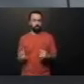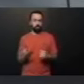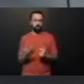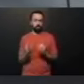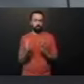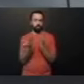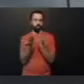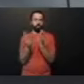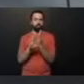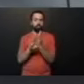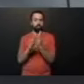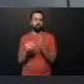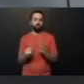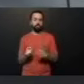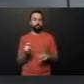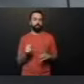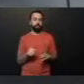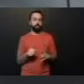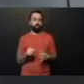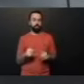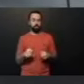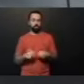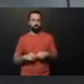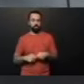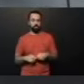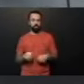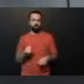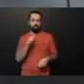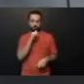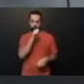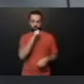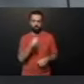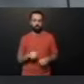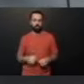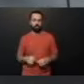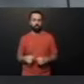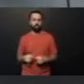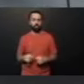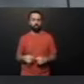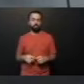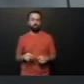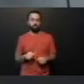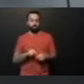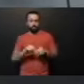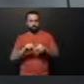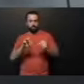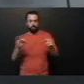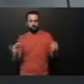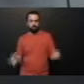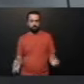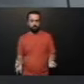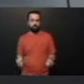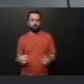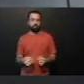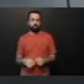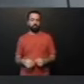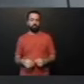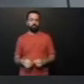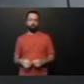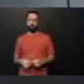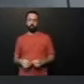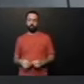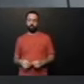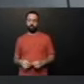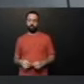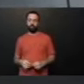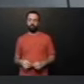faça, escove e mexa. Muito bem? Tem certeza que vocês foram bem?